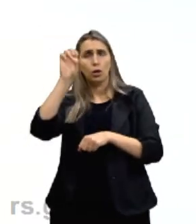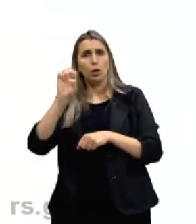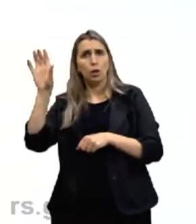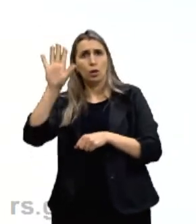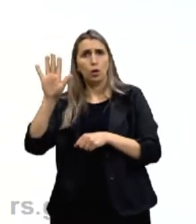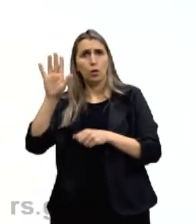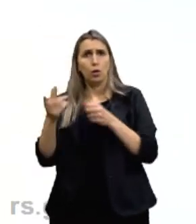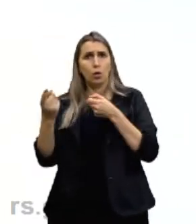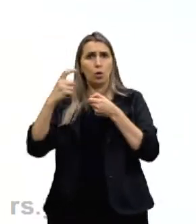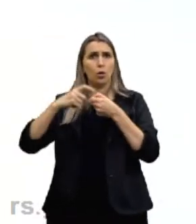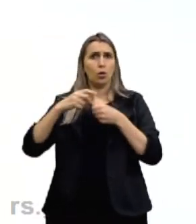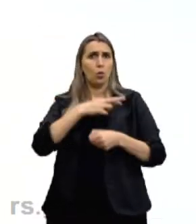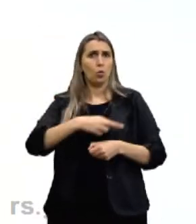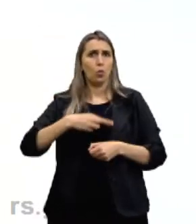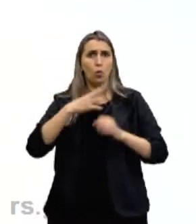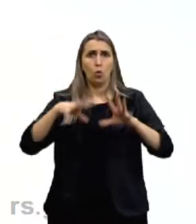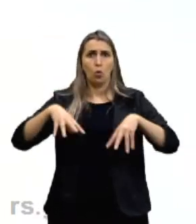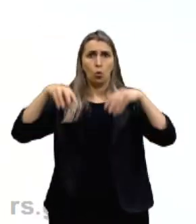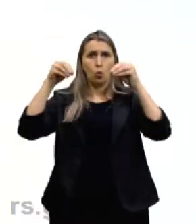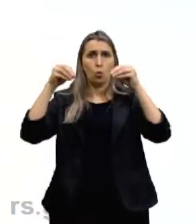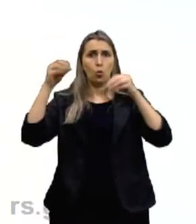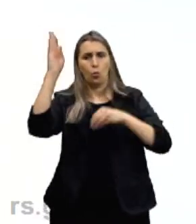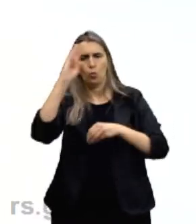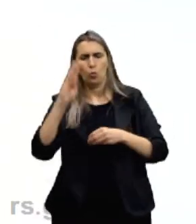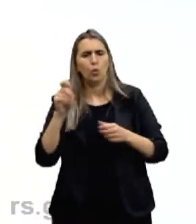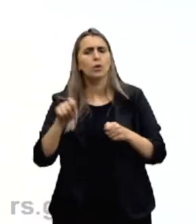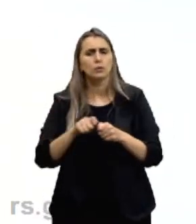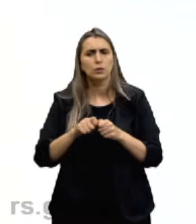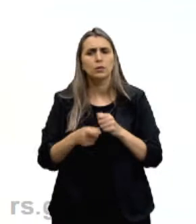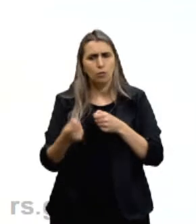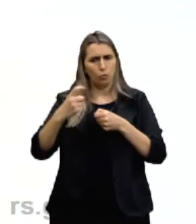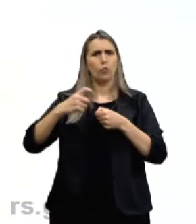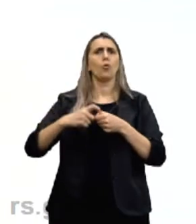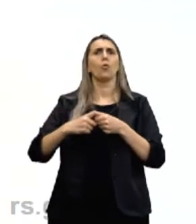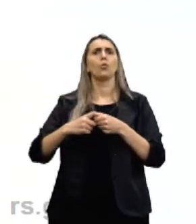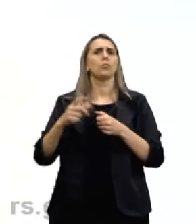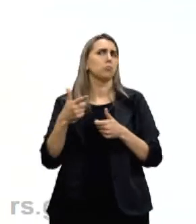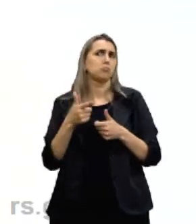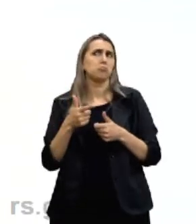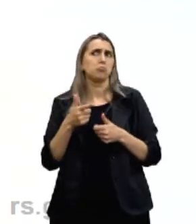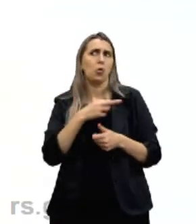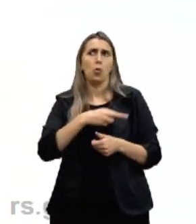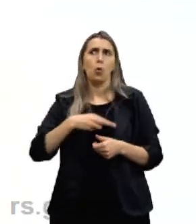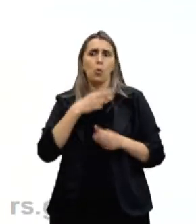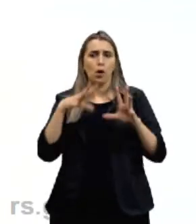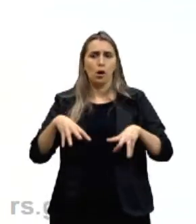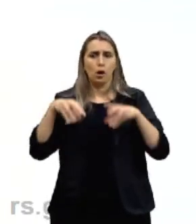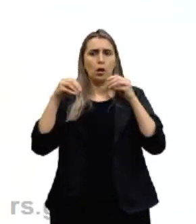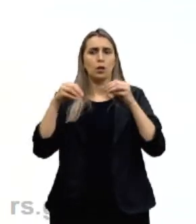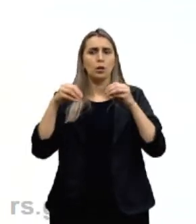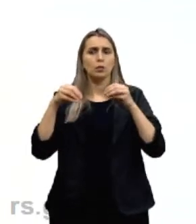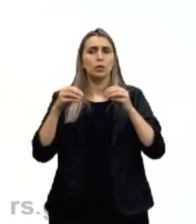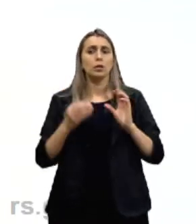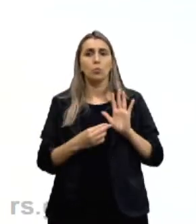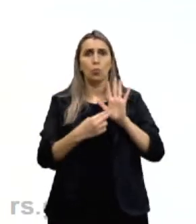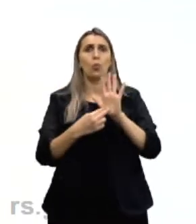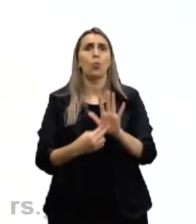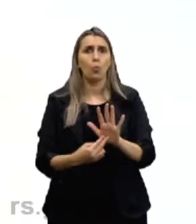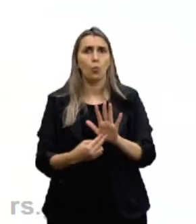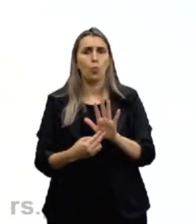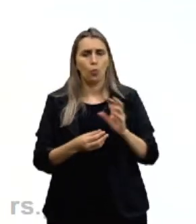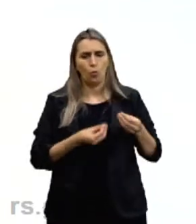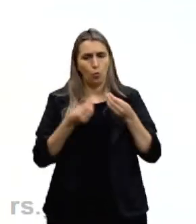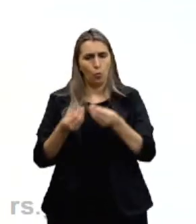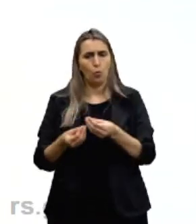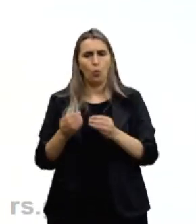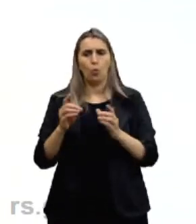Eles voltam no romance medieval o Brasil tenta fazer a mesma coisa como não teve o romance medieval eles trazem um índio